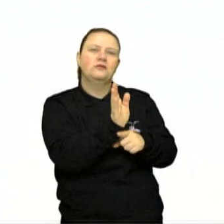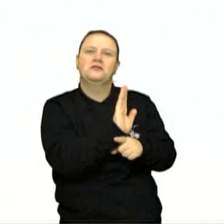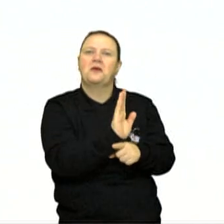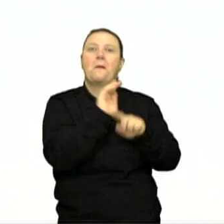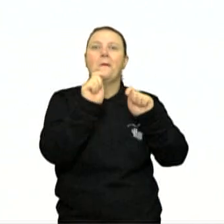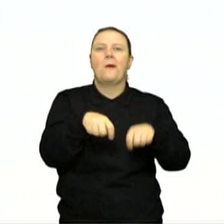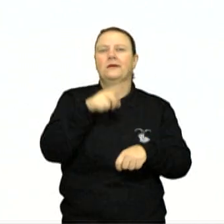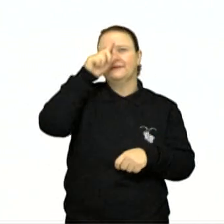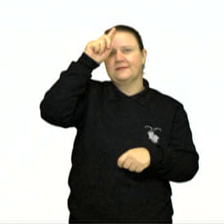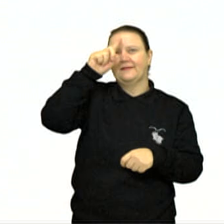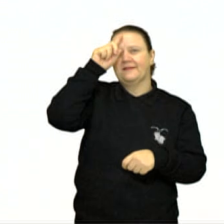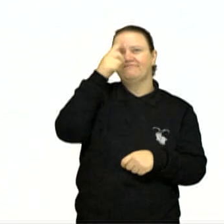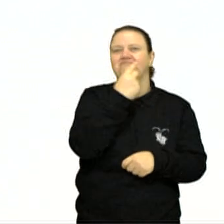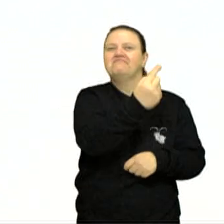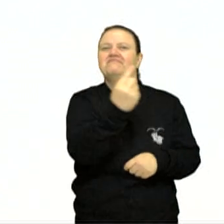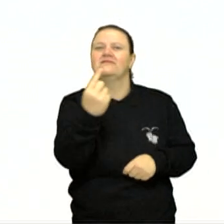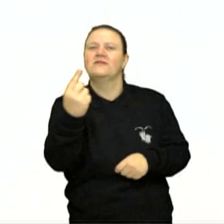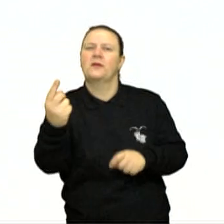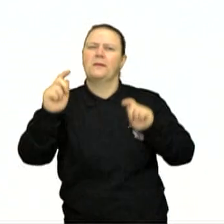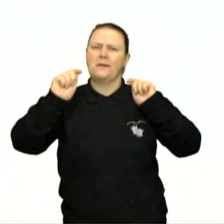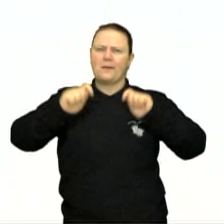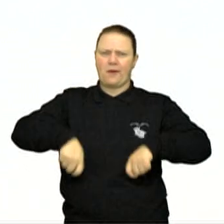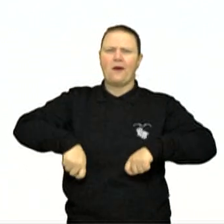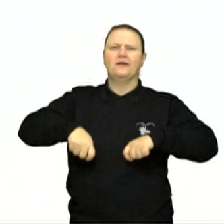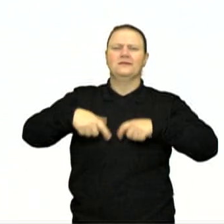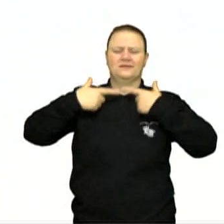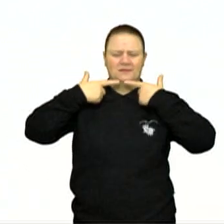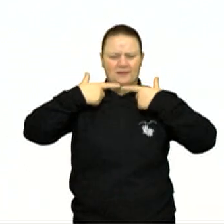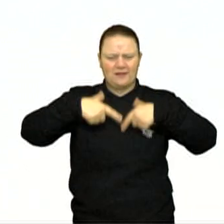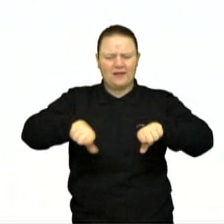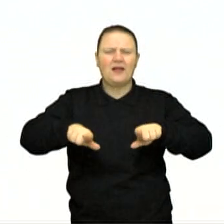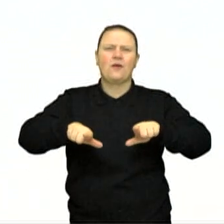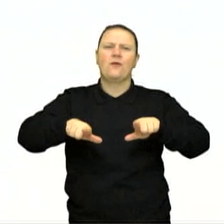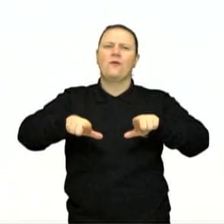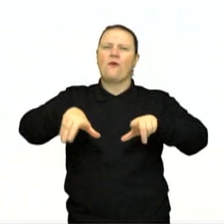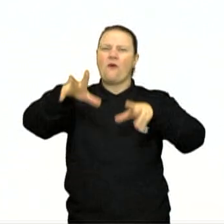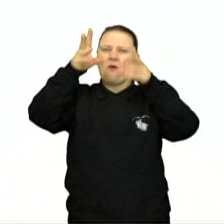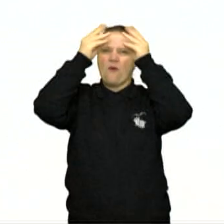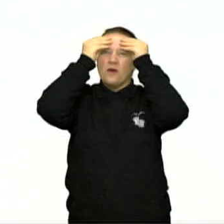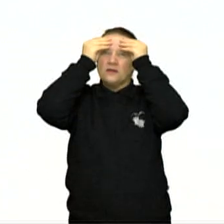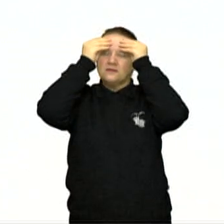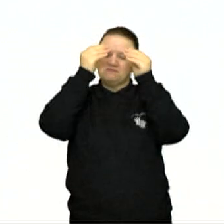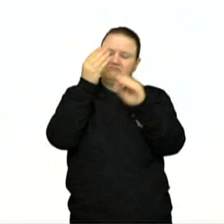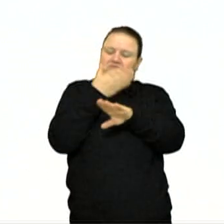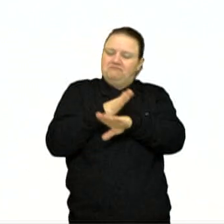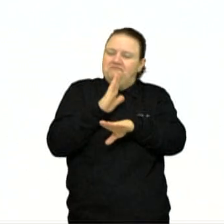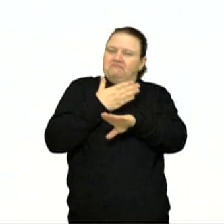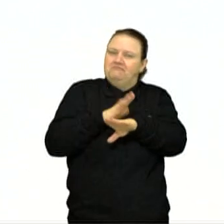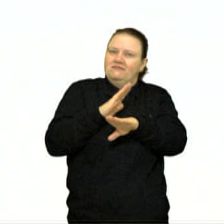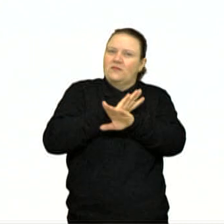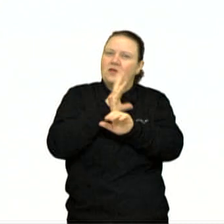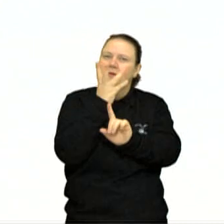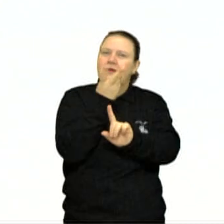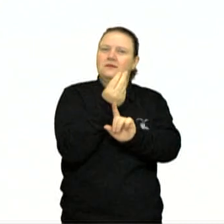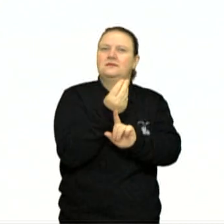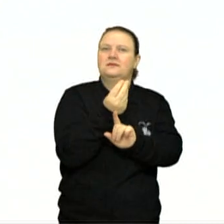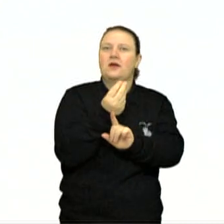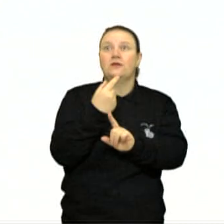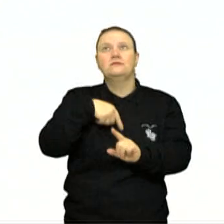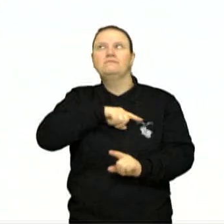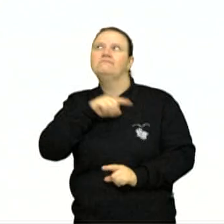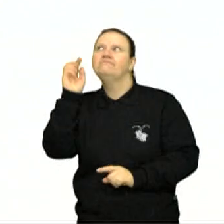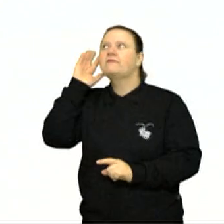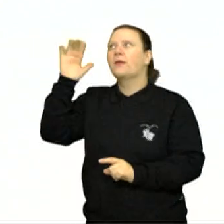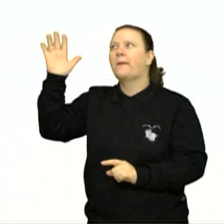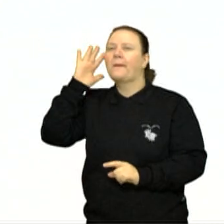sua criatividade e explore a linguagem artística que preferir. Então vamos pensar, né, nessa mistura, imaginar esses